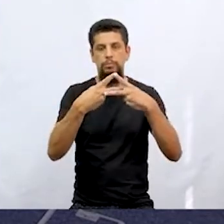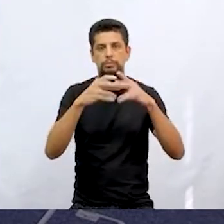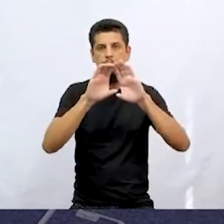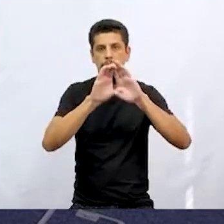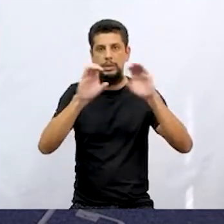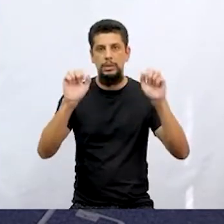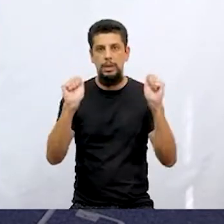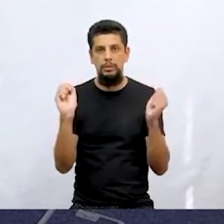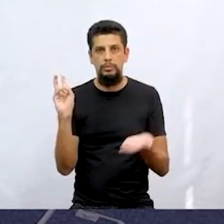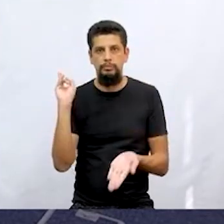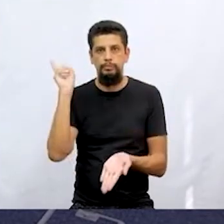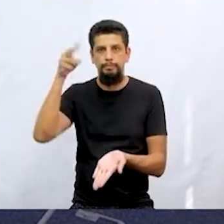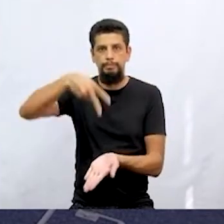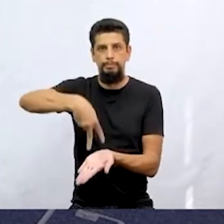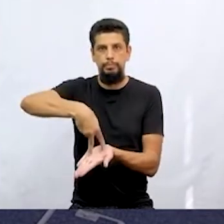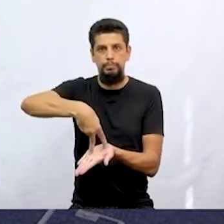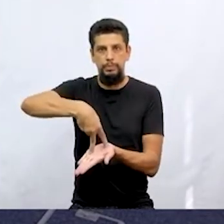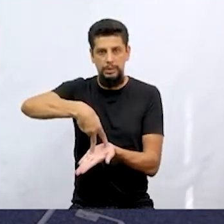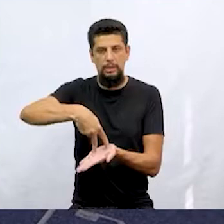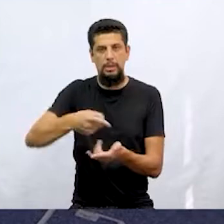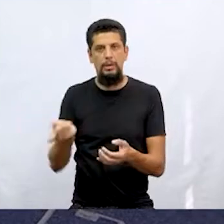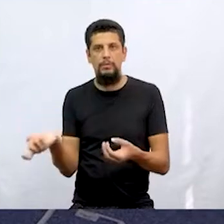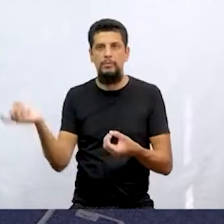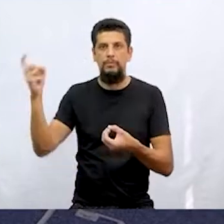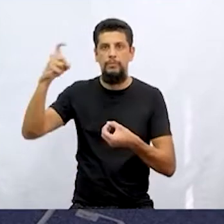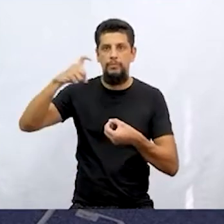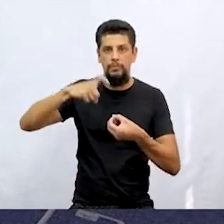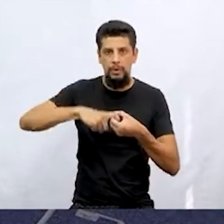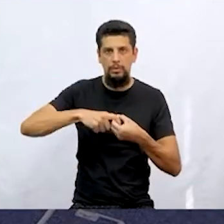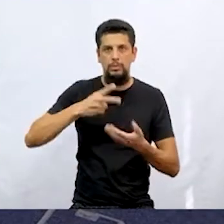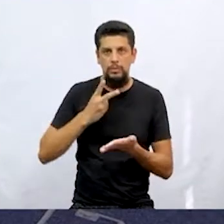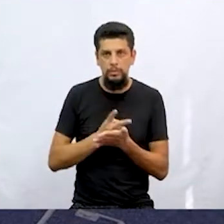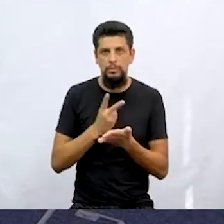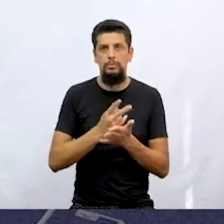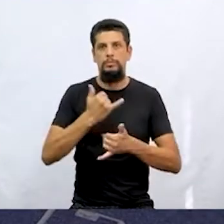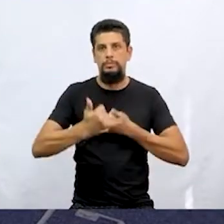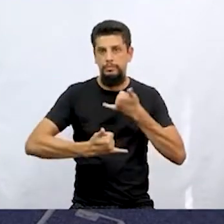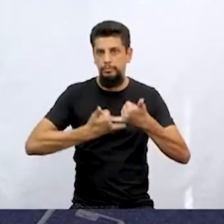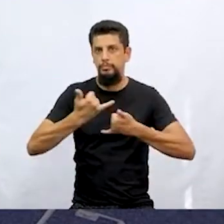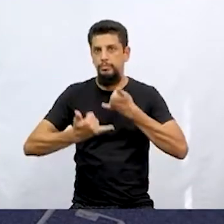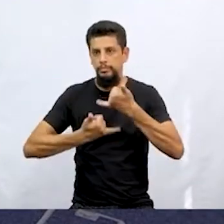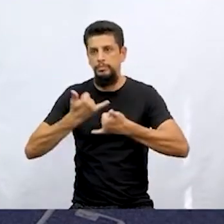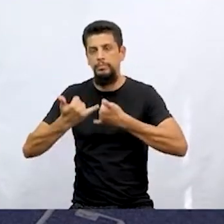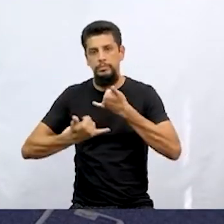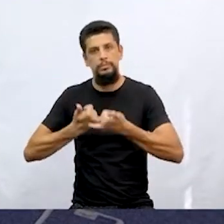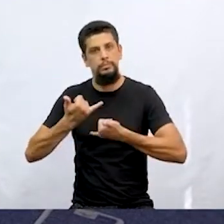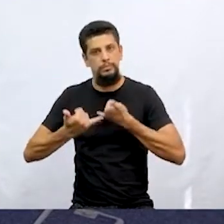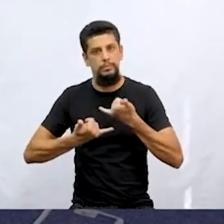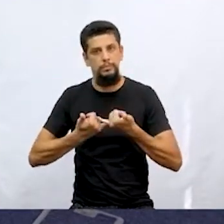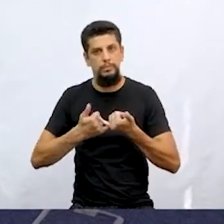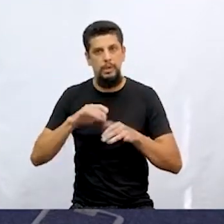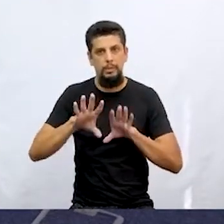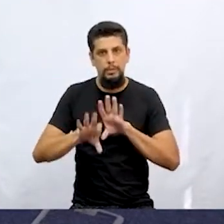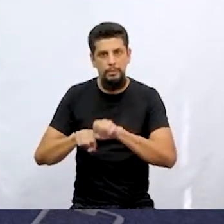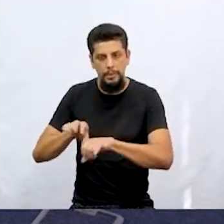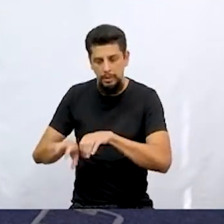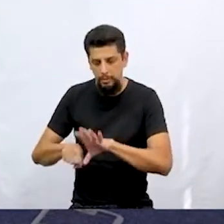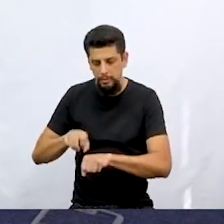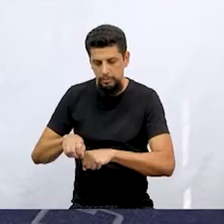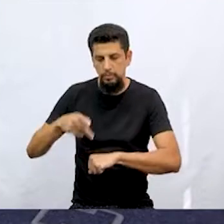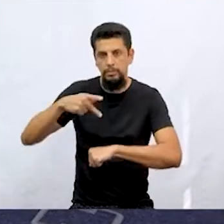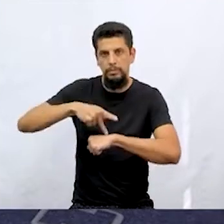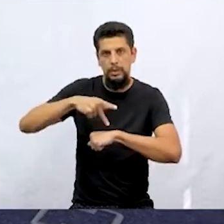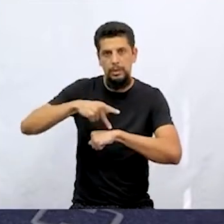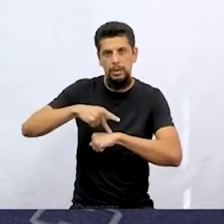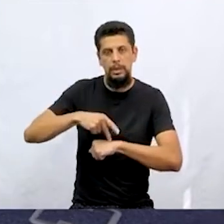pode ficar com os dois pés juntos, que é onde a gente vai fazer a volta para continuar jogando, né? Para vir pegar a pedrinha, no